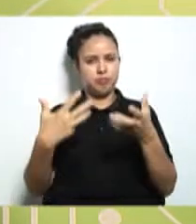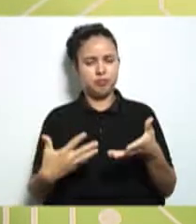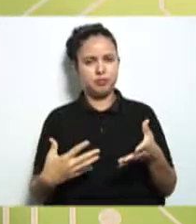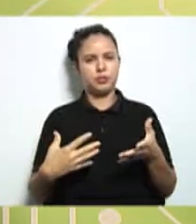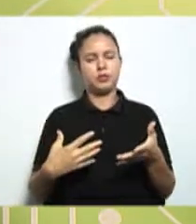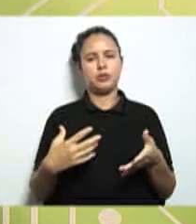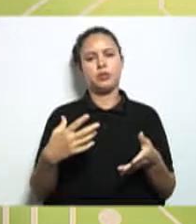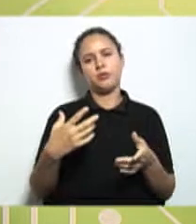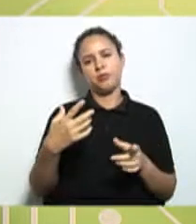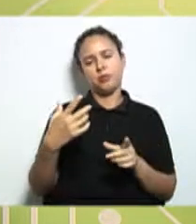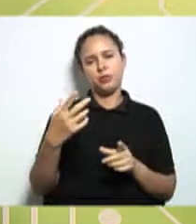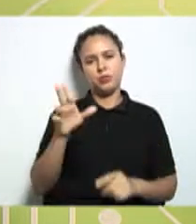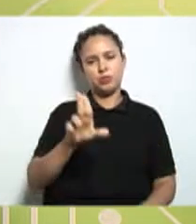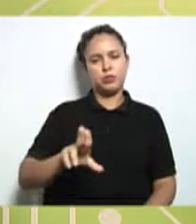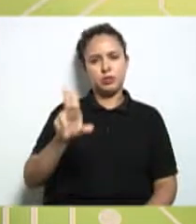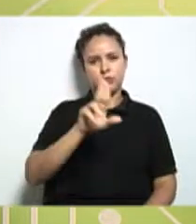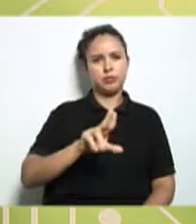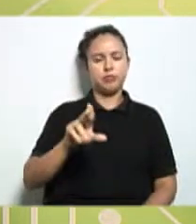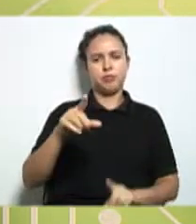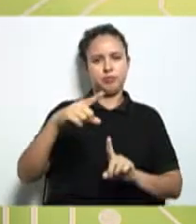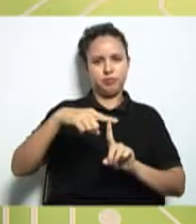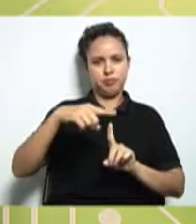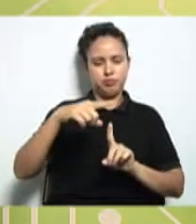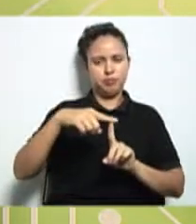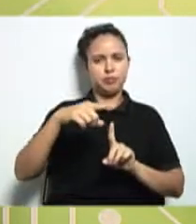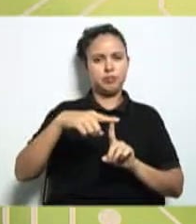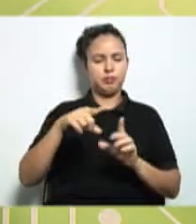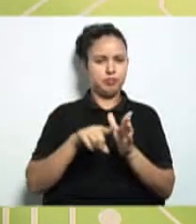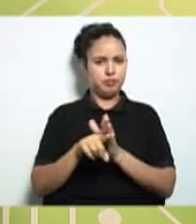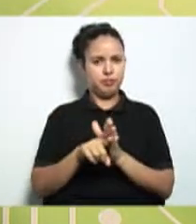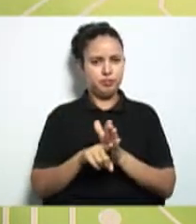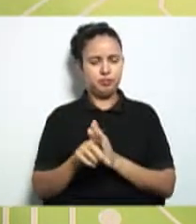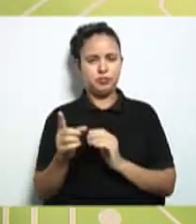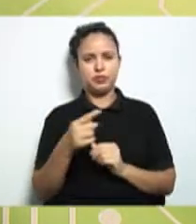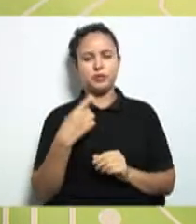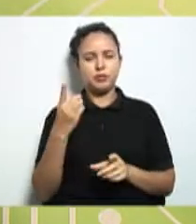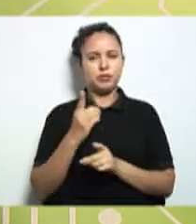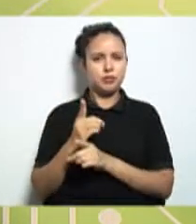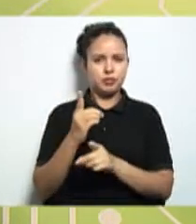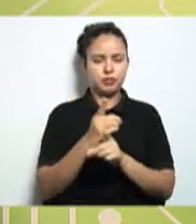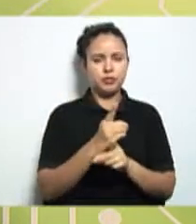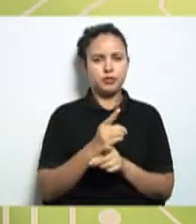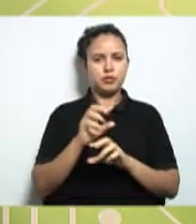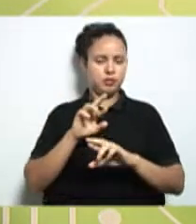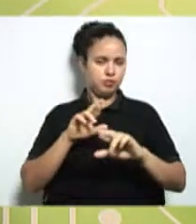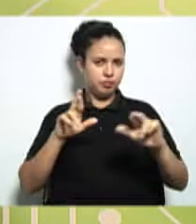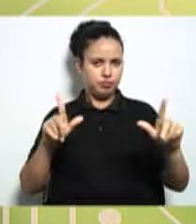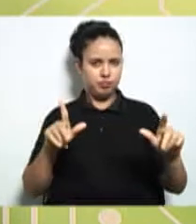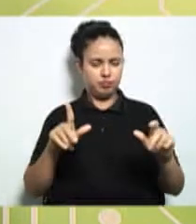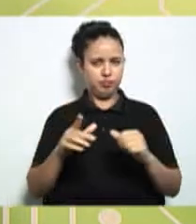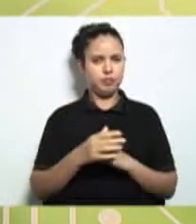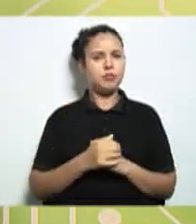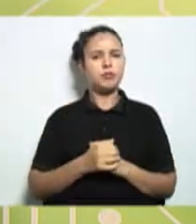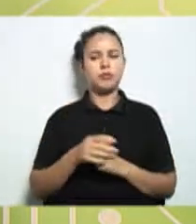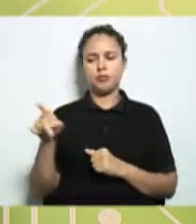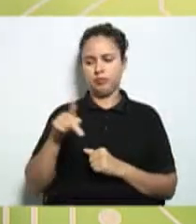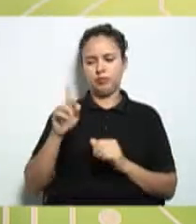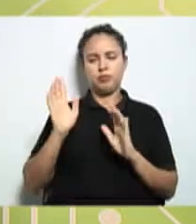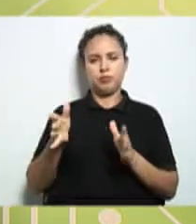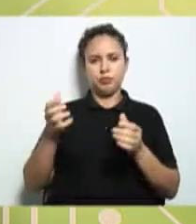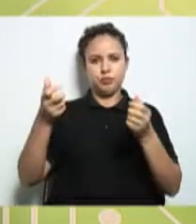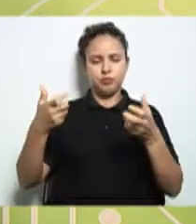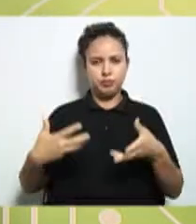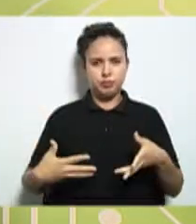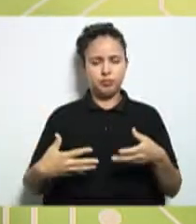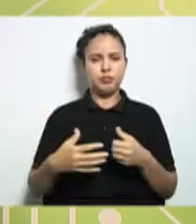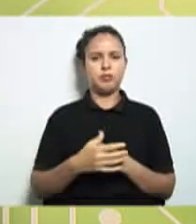de pesquisa? Porque nós conseguimos identificar qual a diferença entre um e outro, né? A professora já explicou, mas vamos